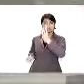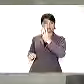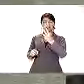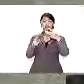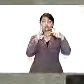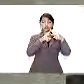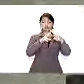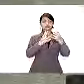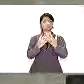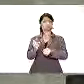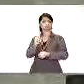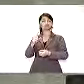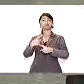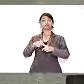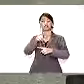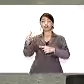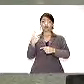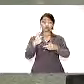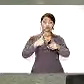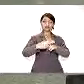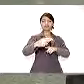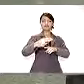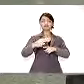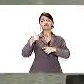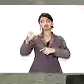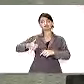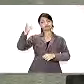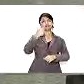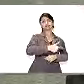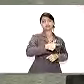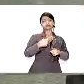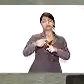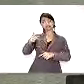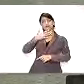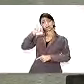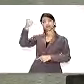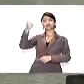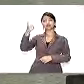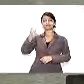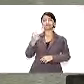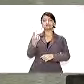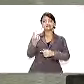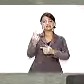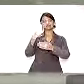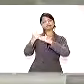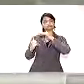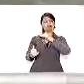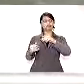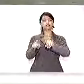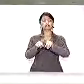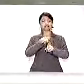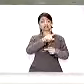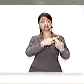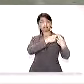inabilitadas sagrando-se vencedora a outra pelo critério de melhor de menor preço os órgãos da casa